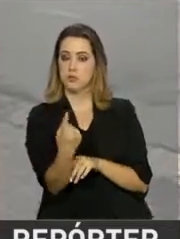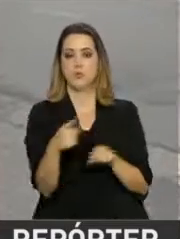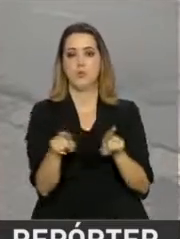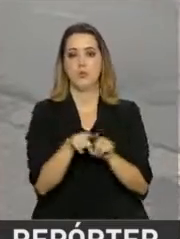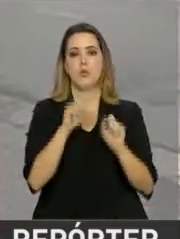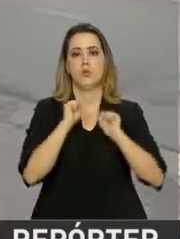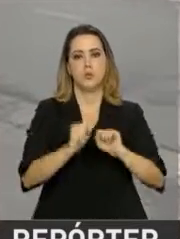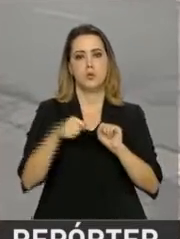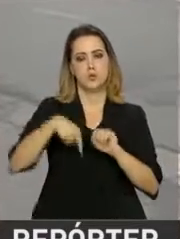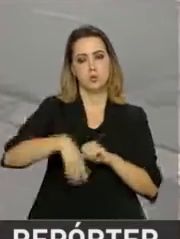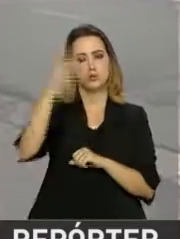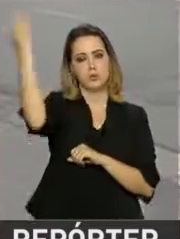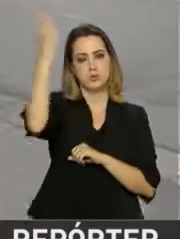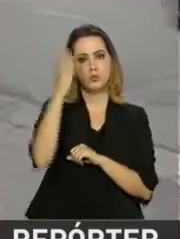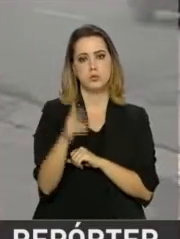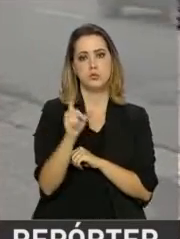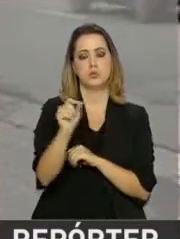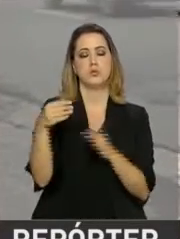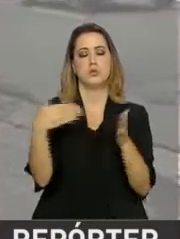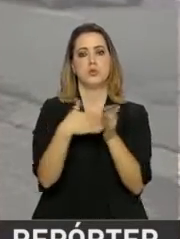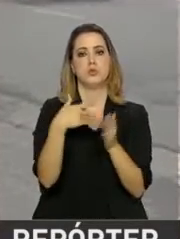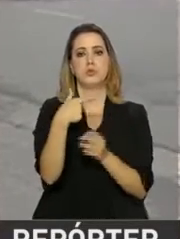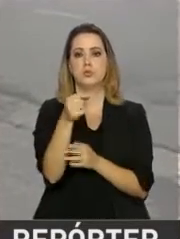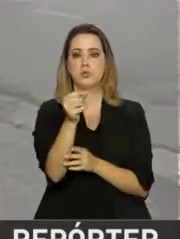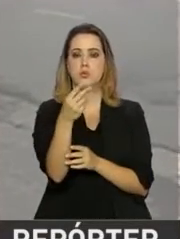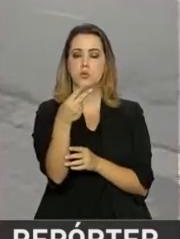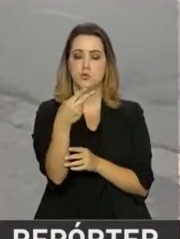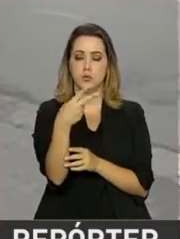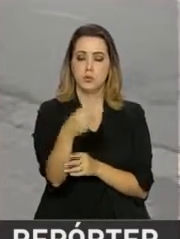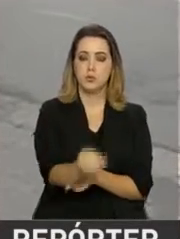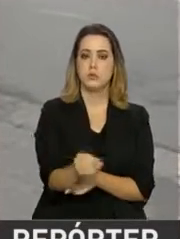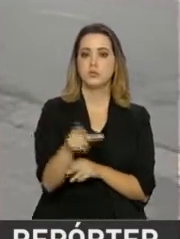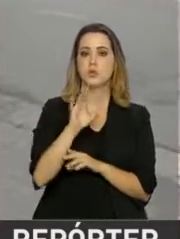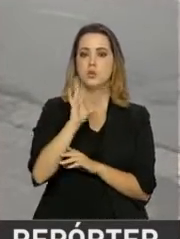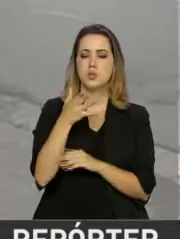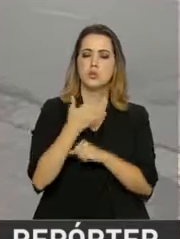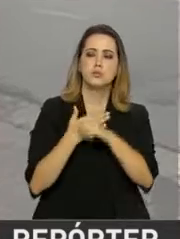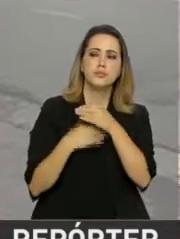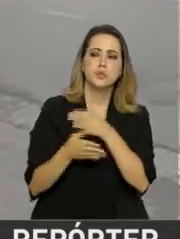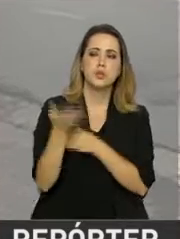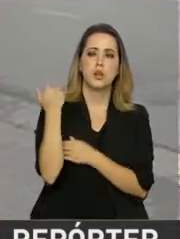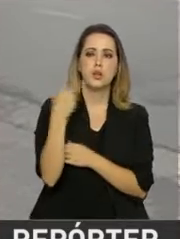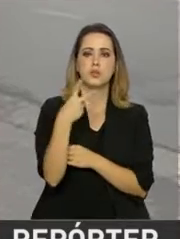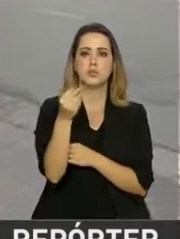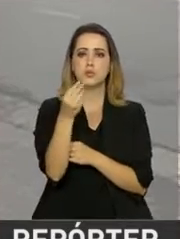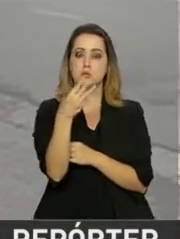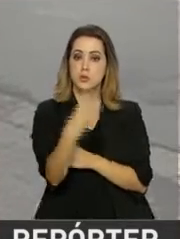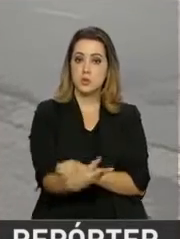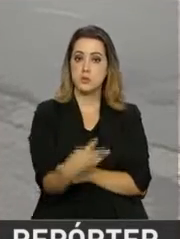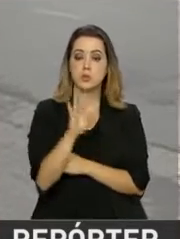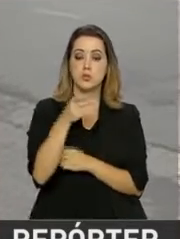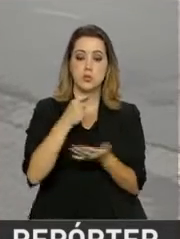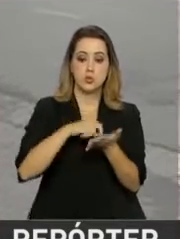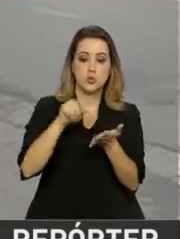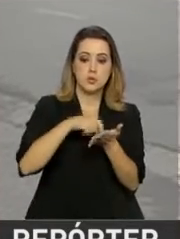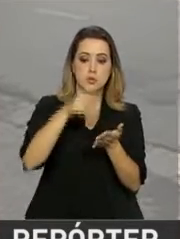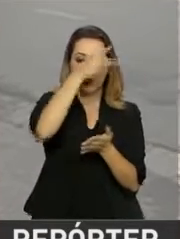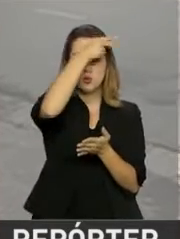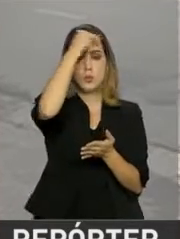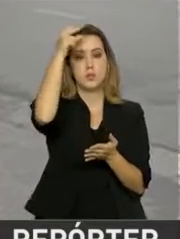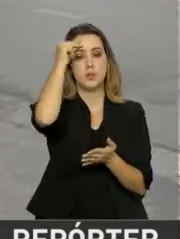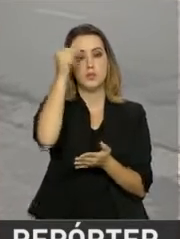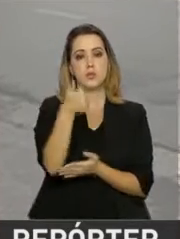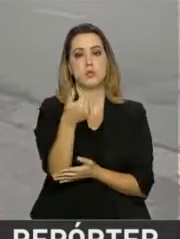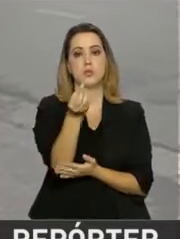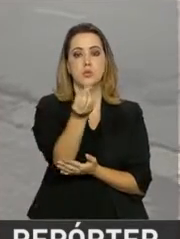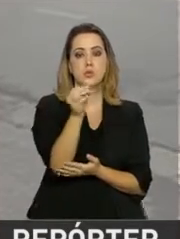brasileira da modalidade até 2020. O contrato foi assinado em 2013 com a Prefeitura e soma 160 milhões de reais.